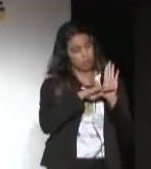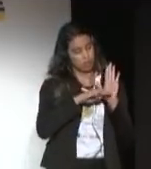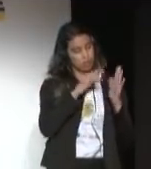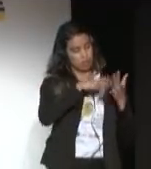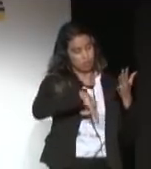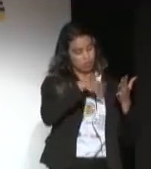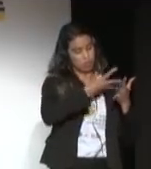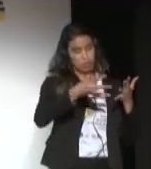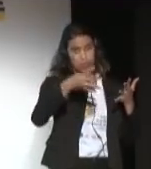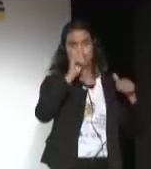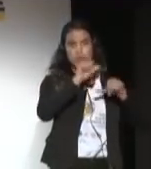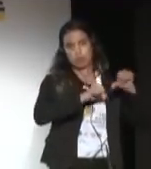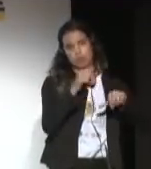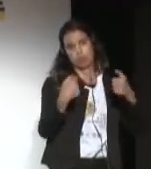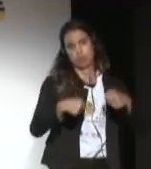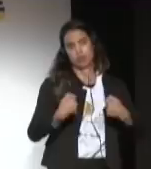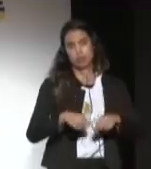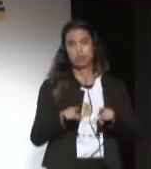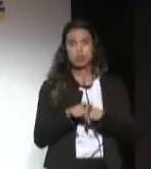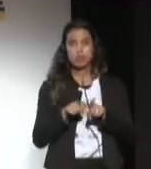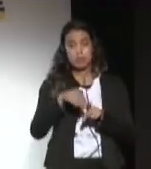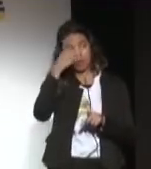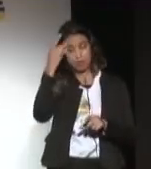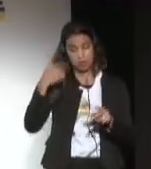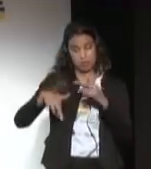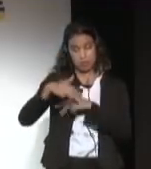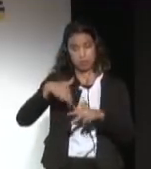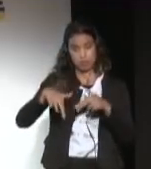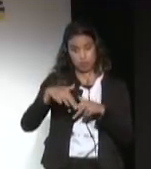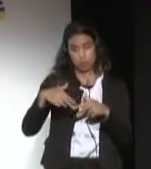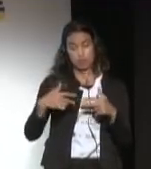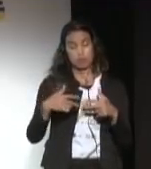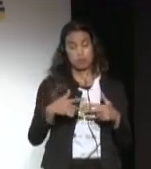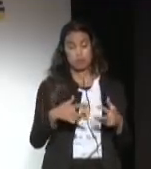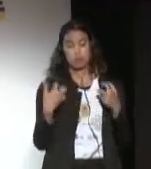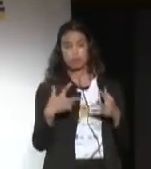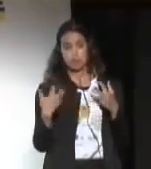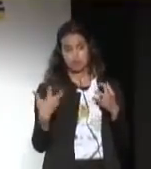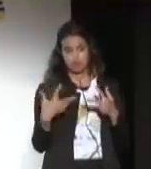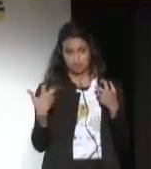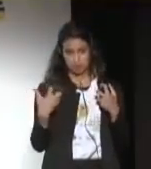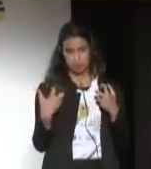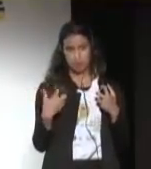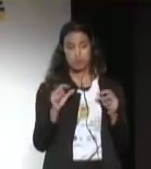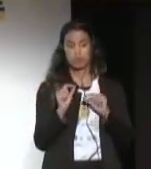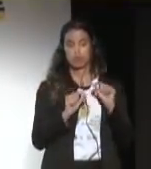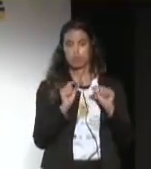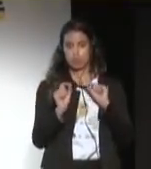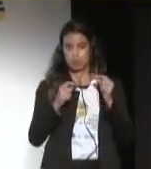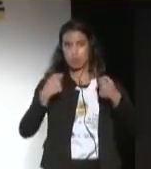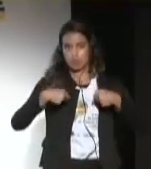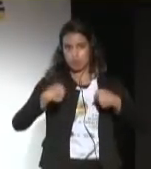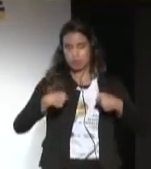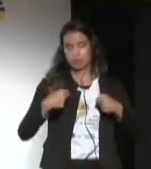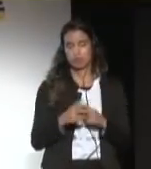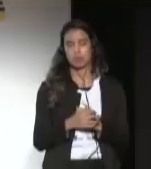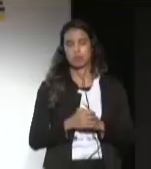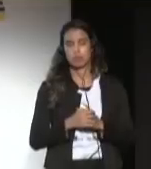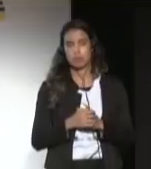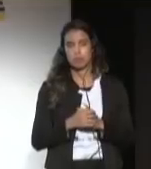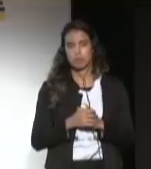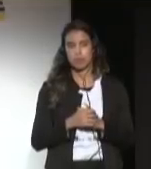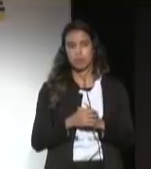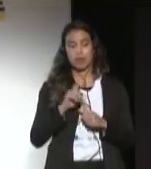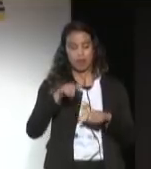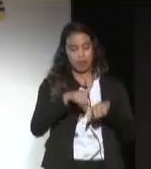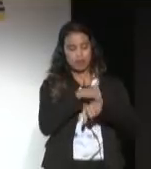As pessoas precisam enxergar nos seus próprios cursos, com os professores que ensinam nas universidades, aquela mesma estratégia de